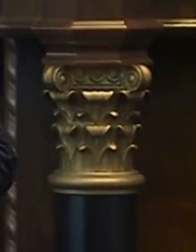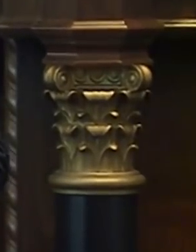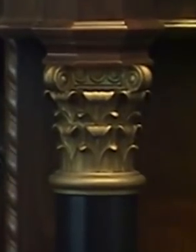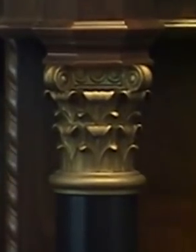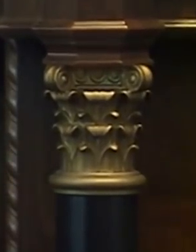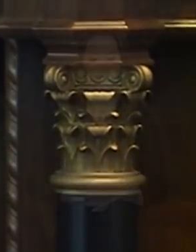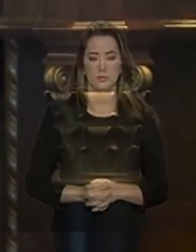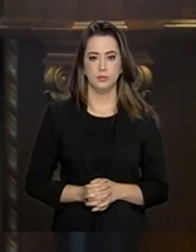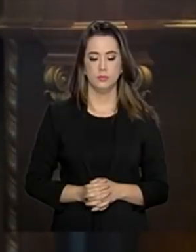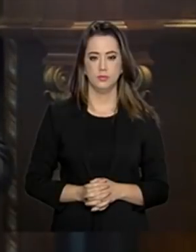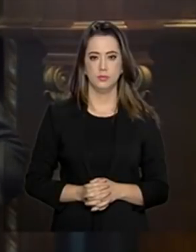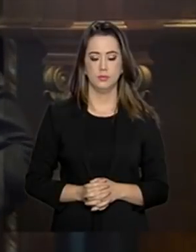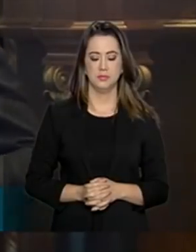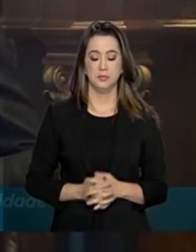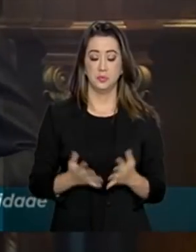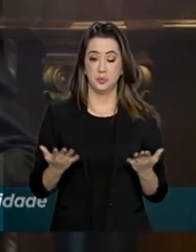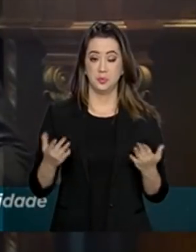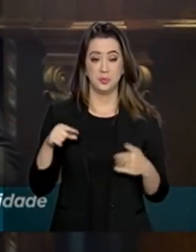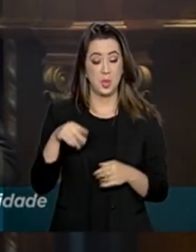Eu vou tentar aqui